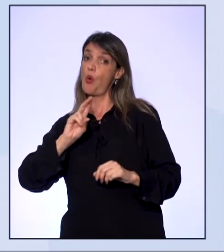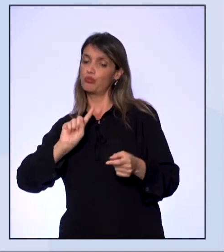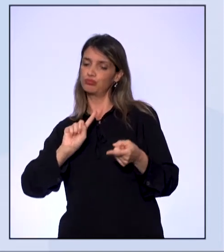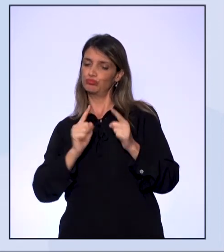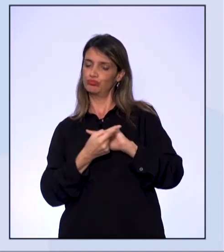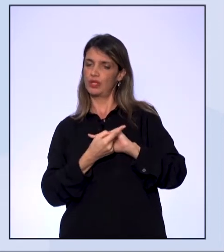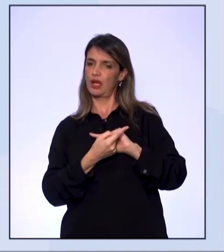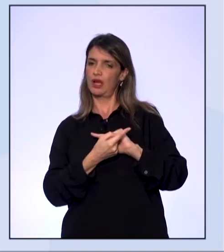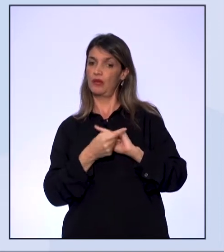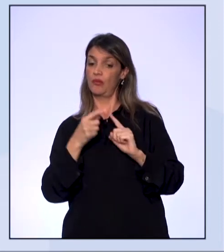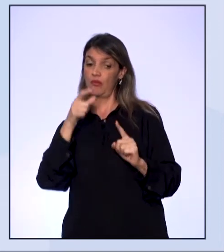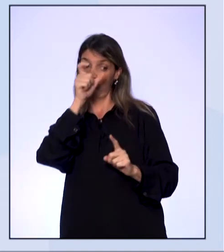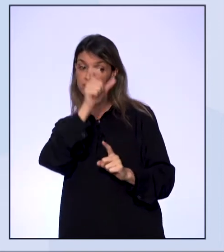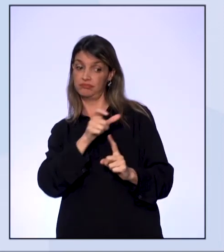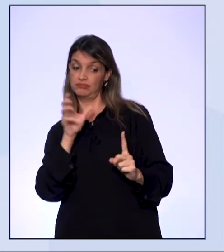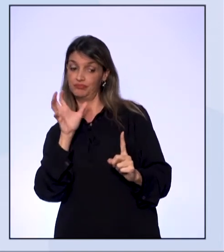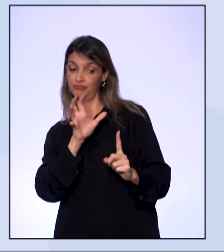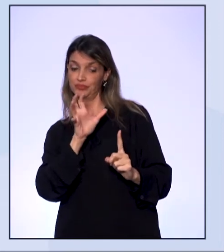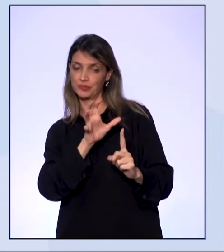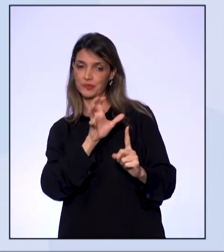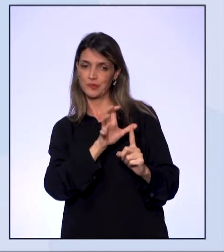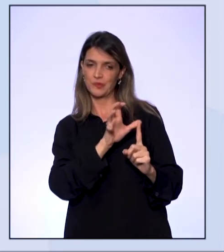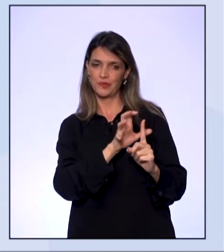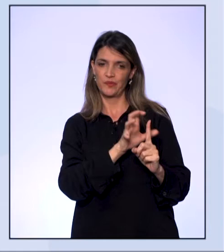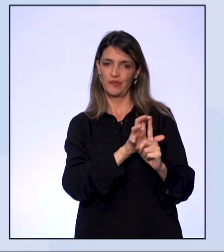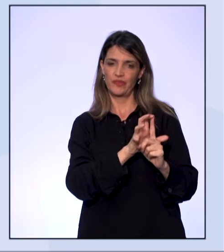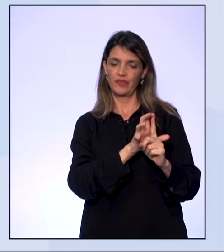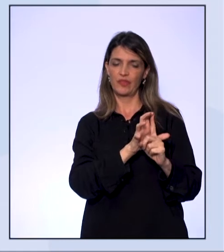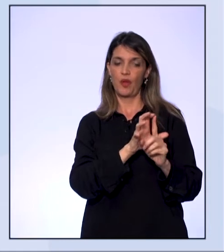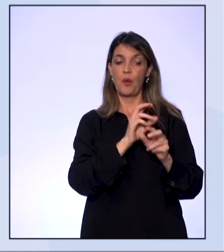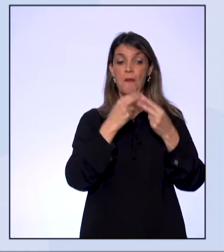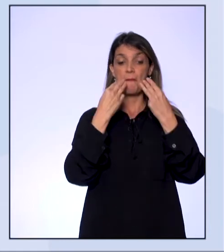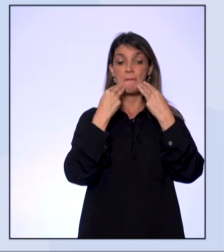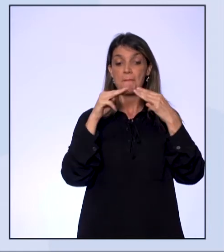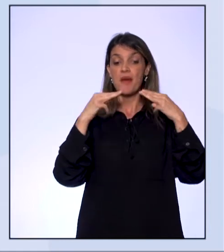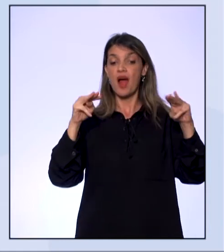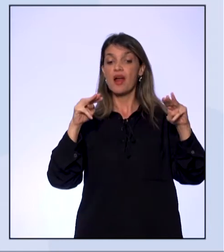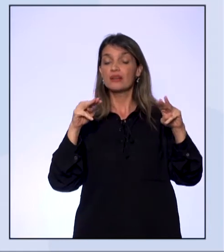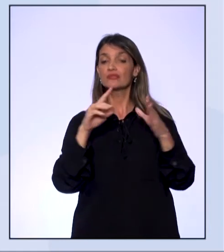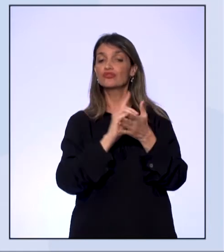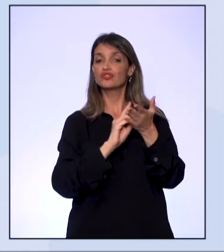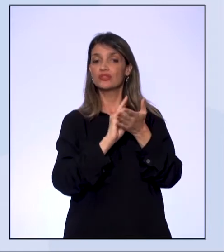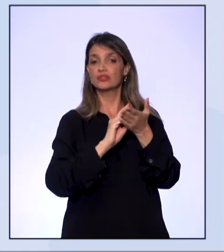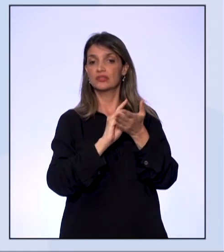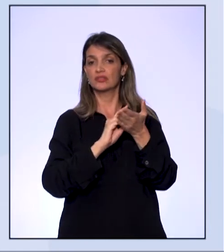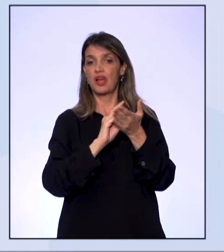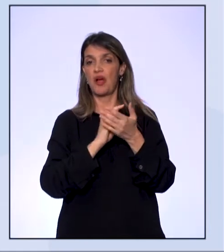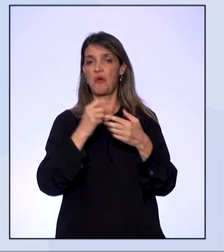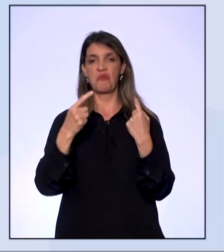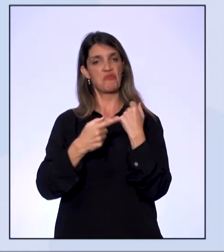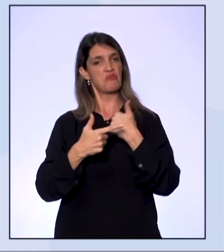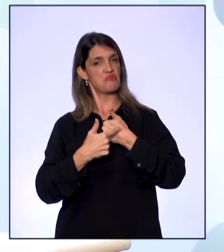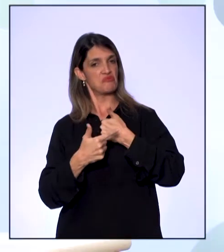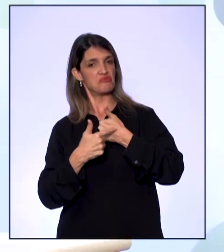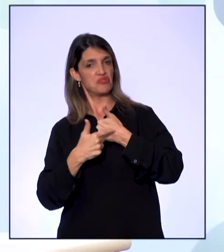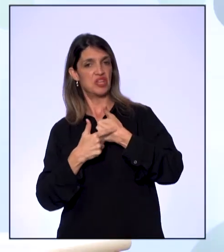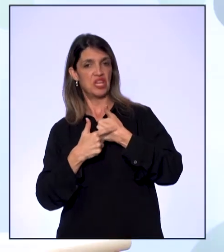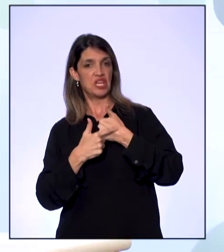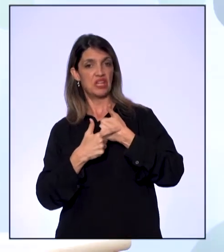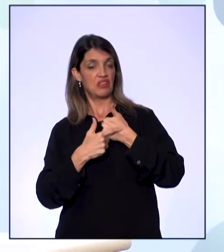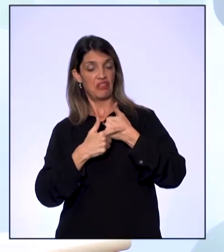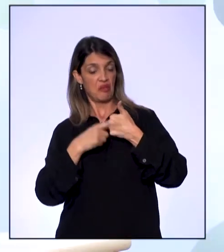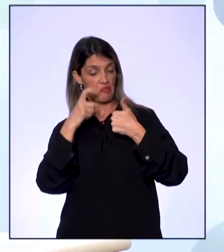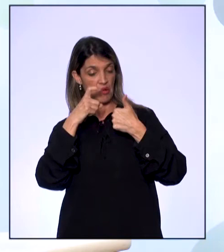Os influencers estão serviços do marketing digital, mais preocupados com as curtidas do que com a sociedade. E a gente